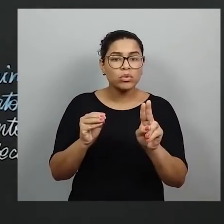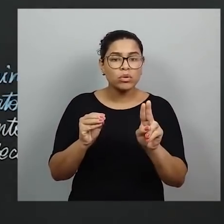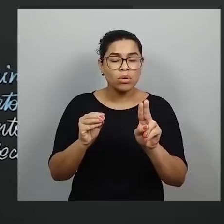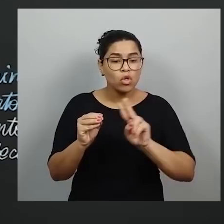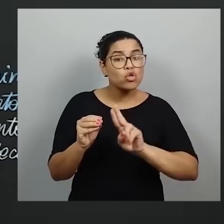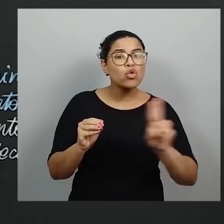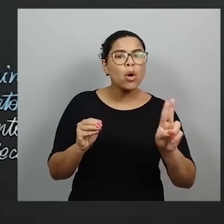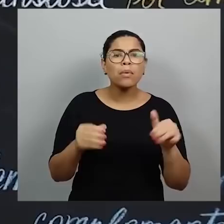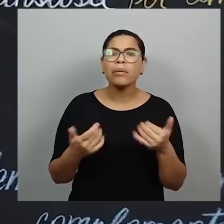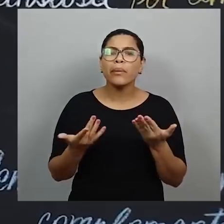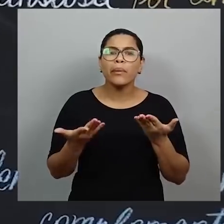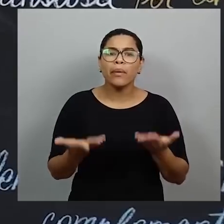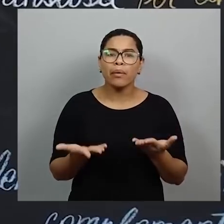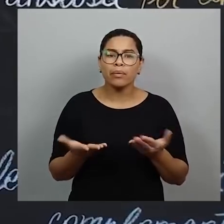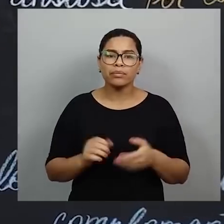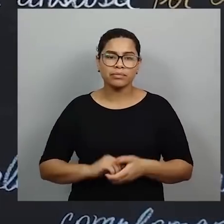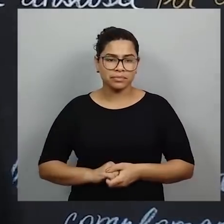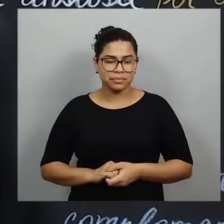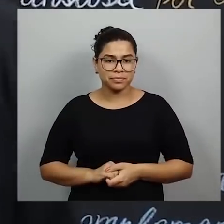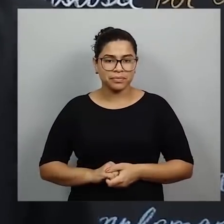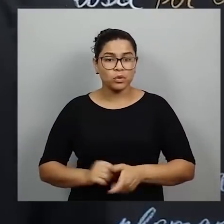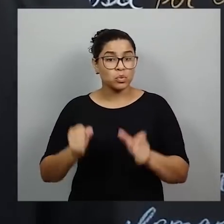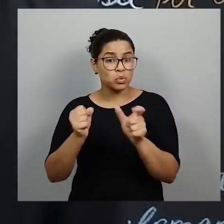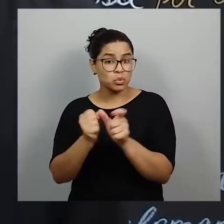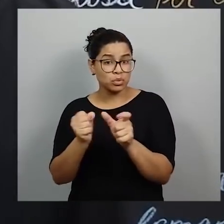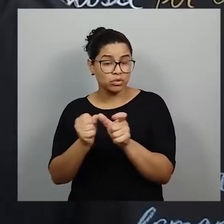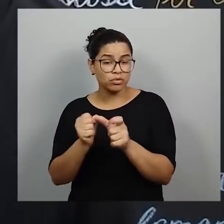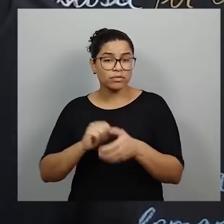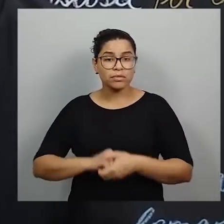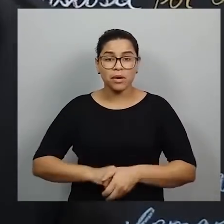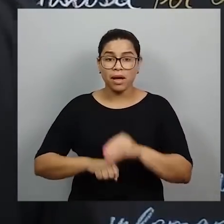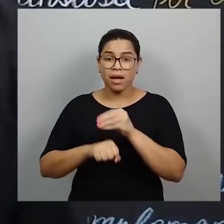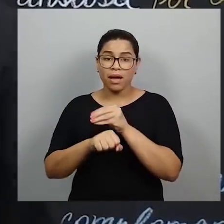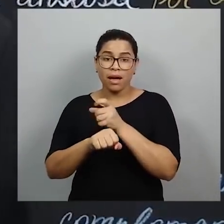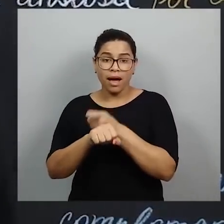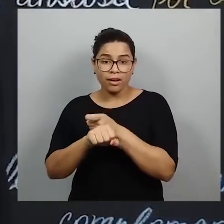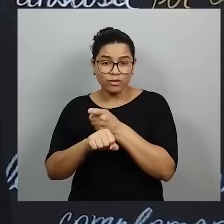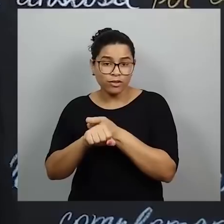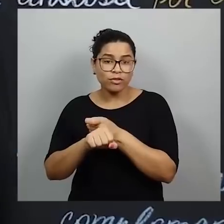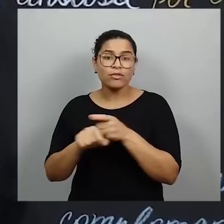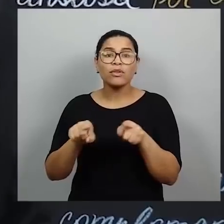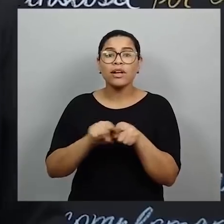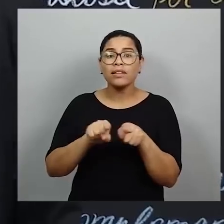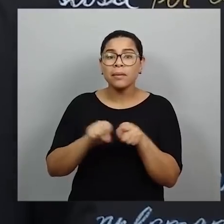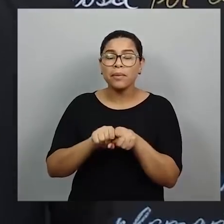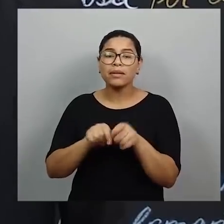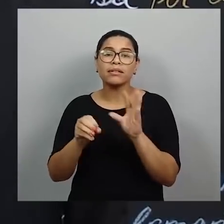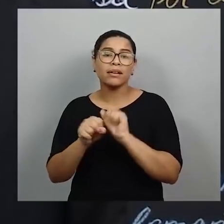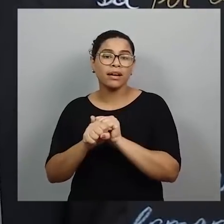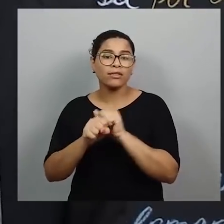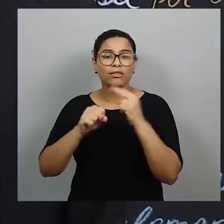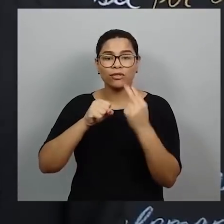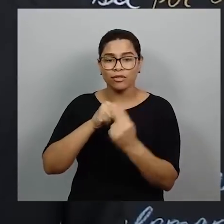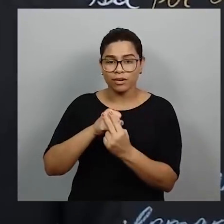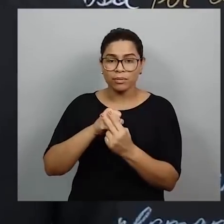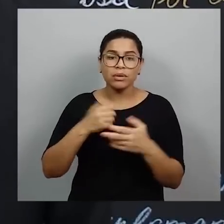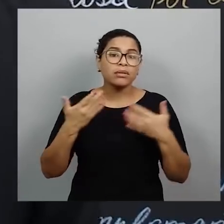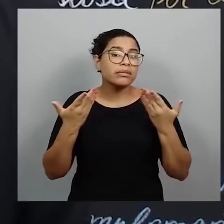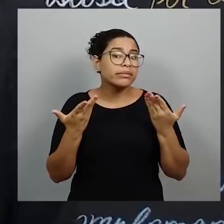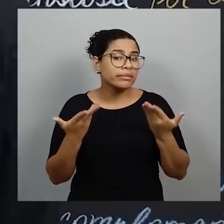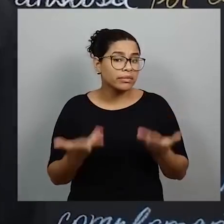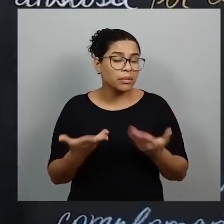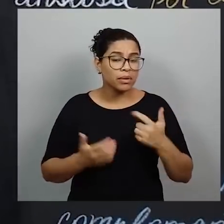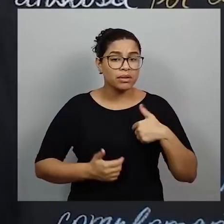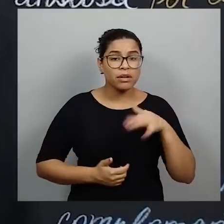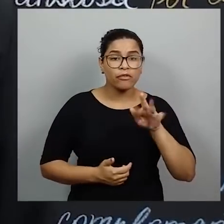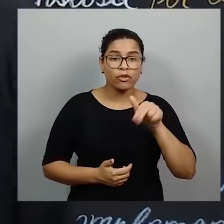dos nomes. Que nomes são esses? Dos substantivos, dos adjetivos e dos advérbios. Então, esse termo,